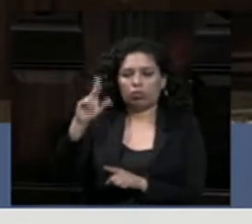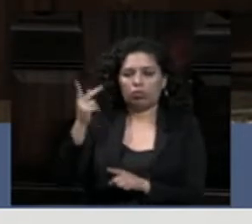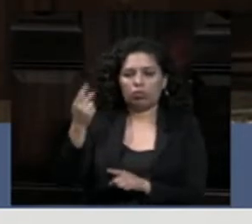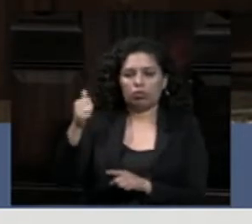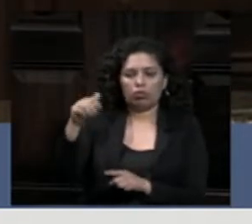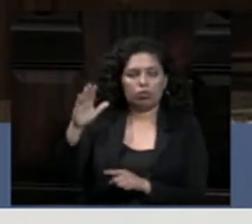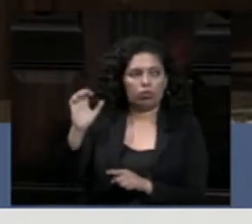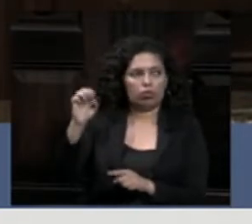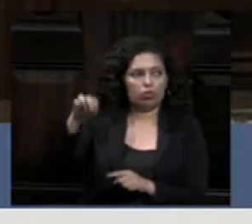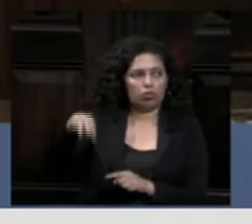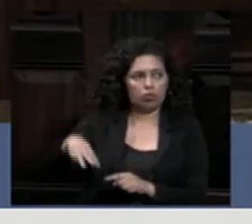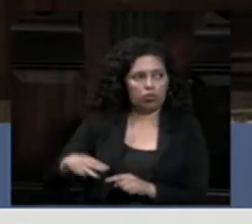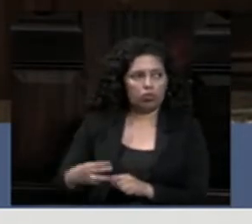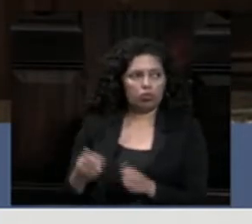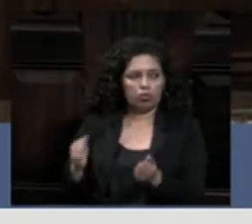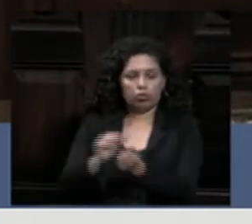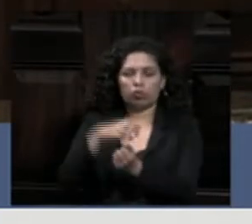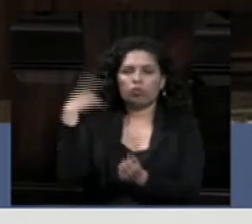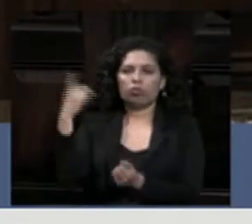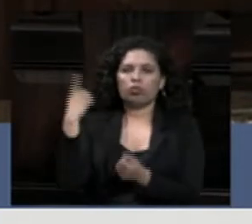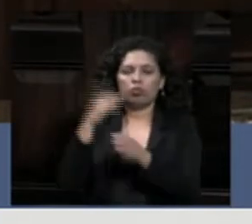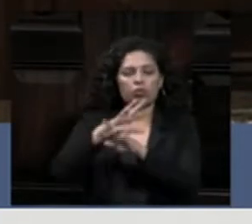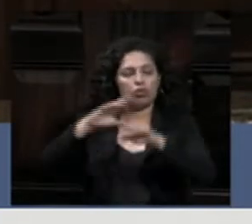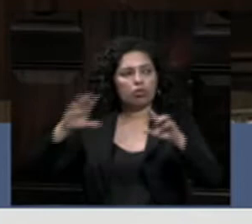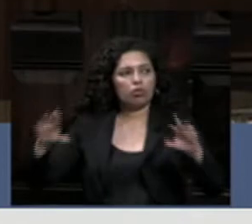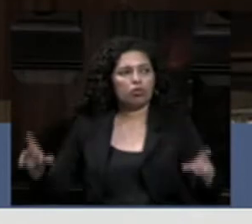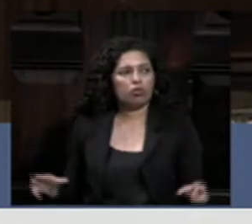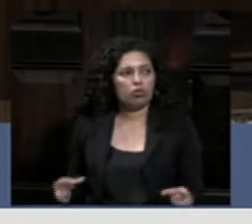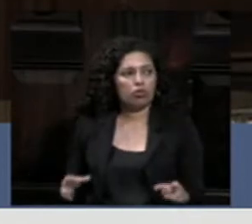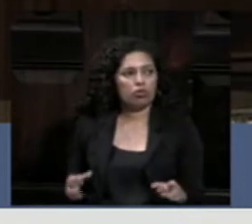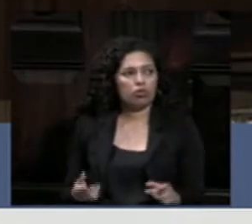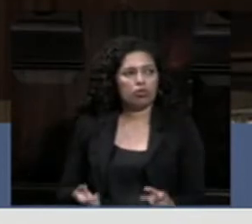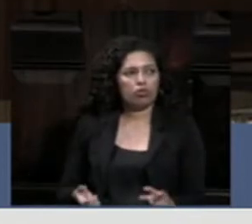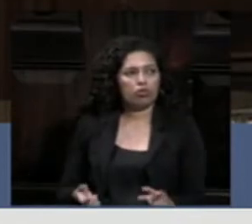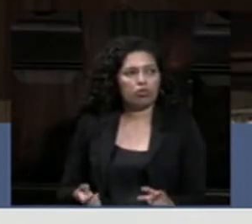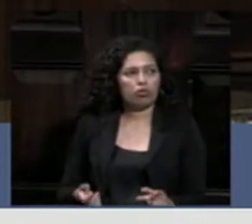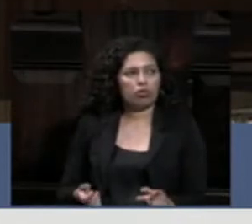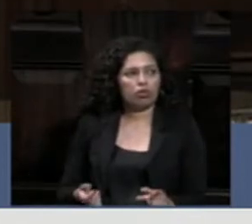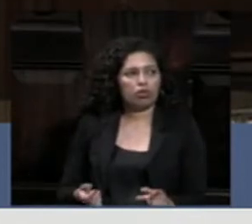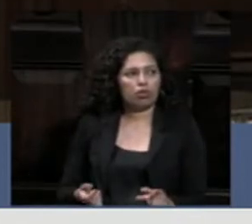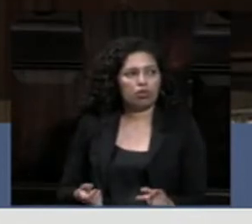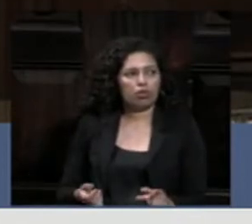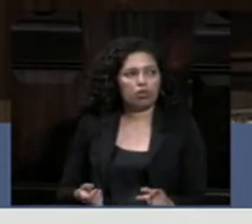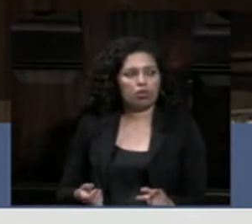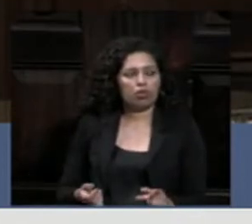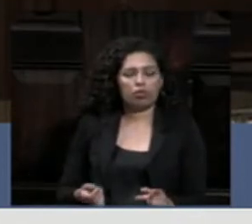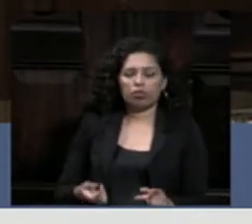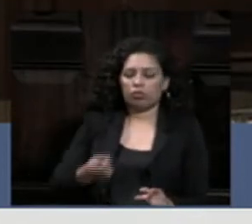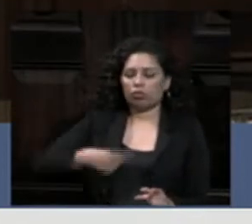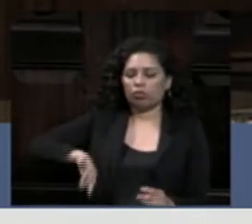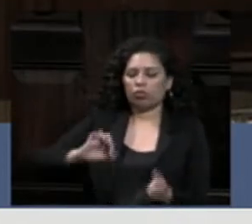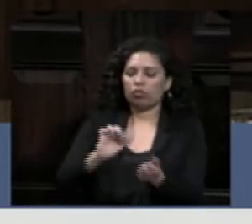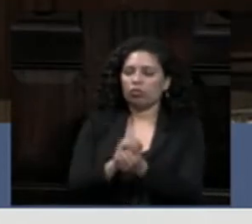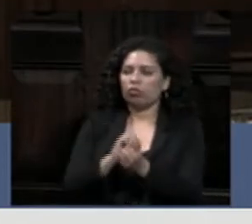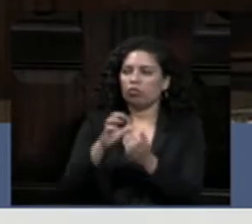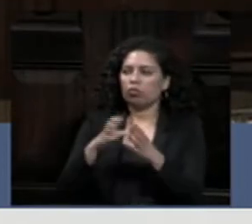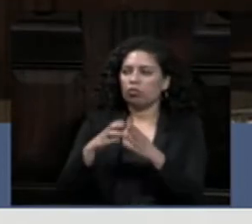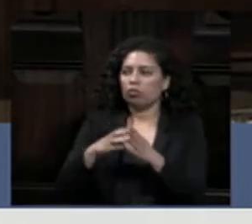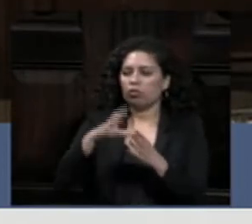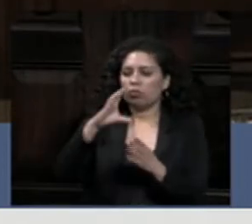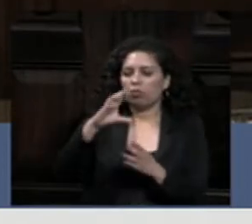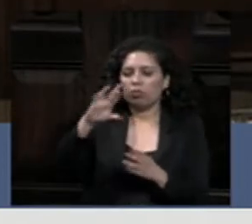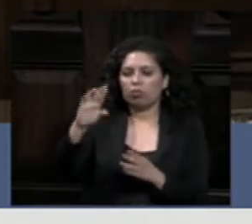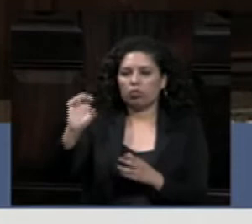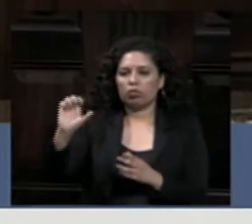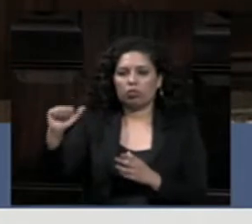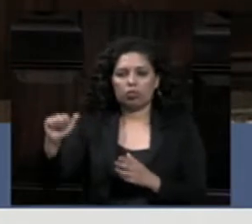dos deputados, sobretudo dos ambientalistas, privei da amizade do Chacon. Foi presidente do CREA, ambientalista de Niterói,